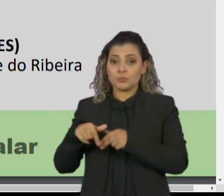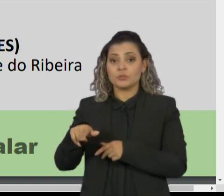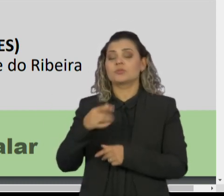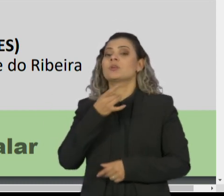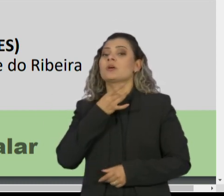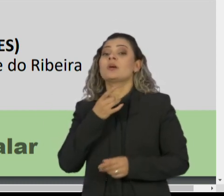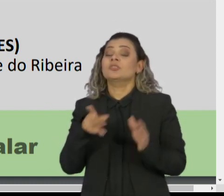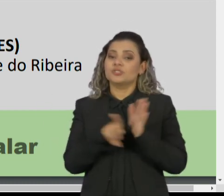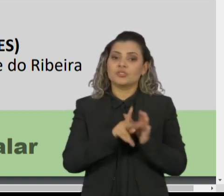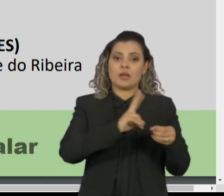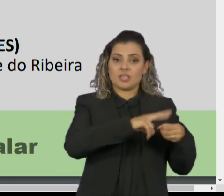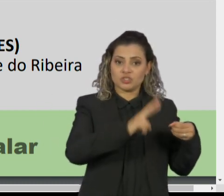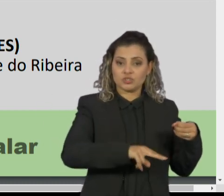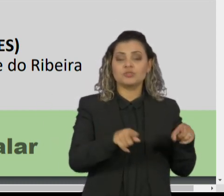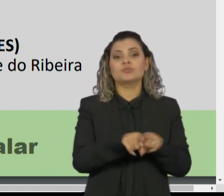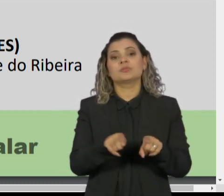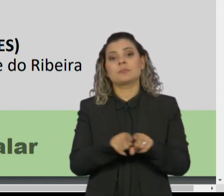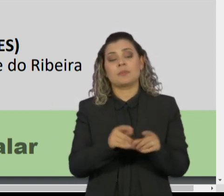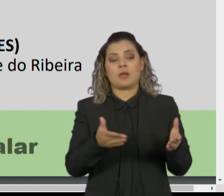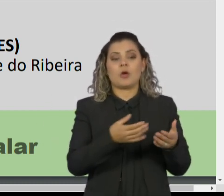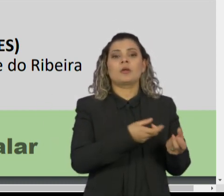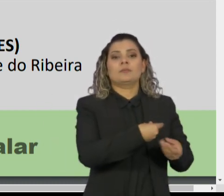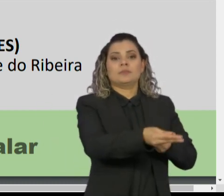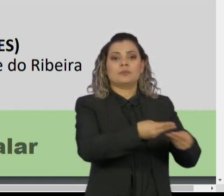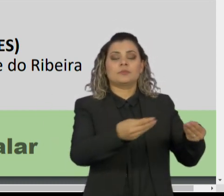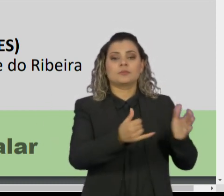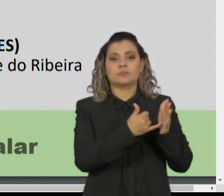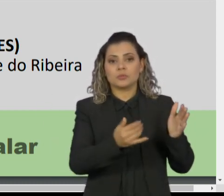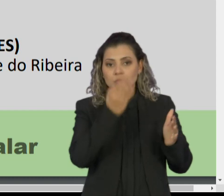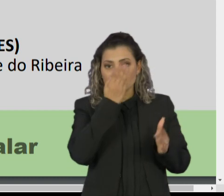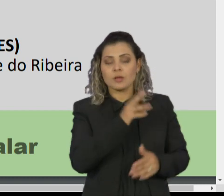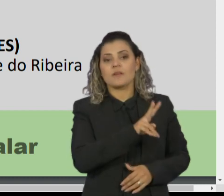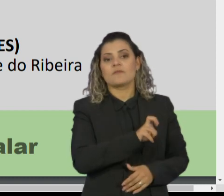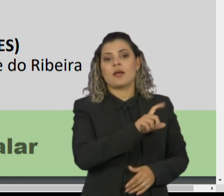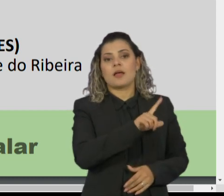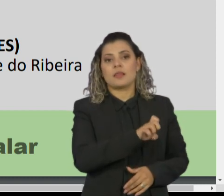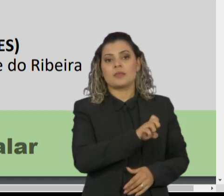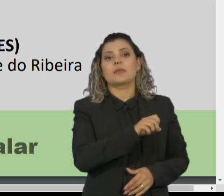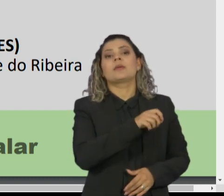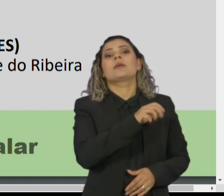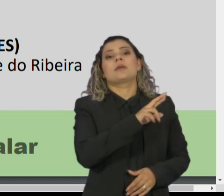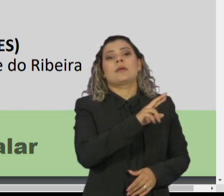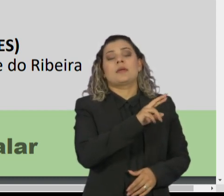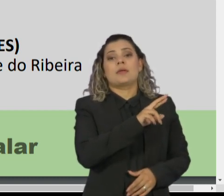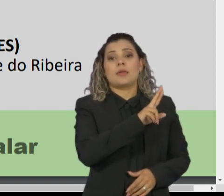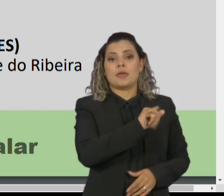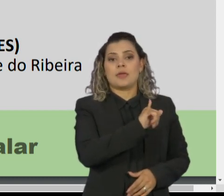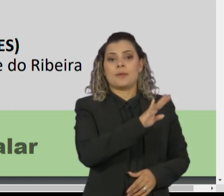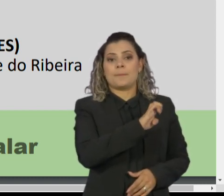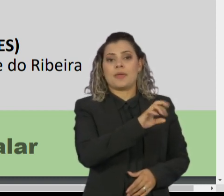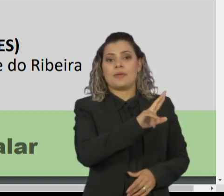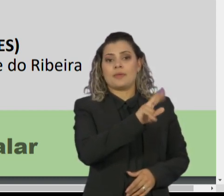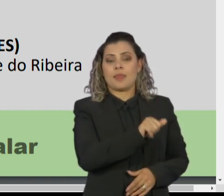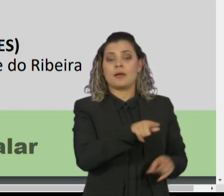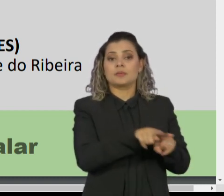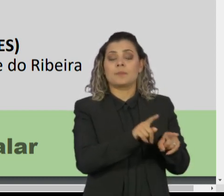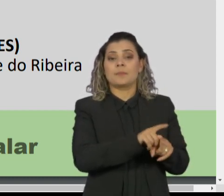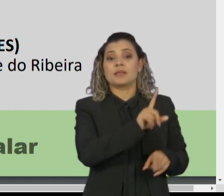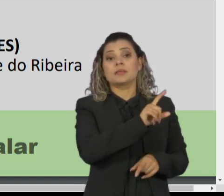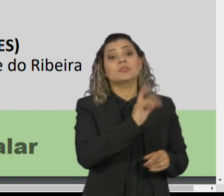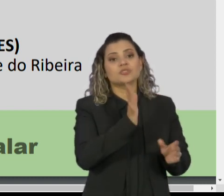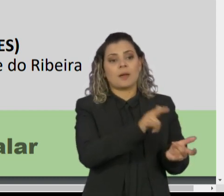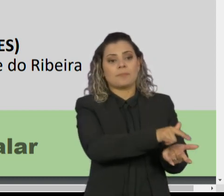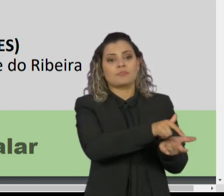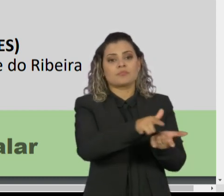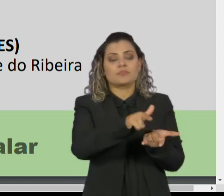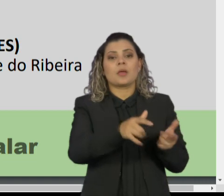e agora mais 10 leitos no Hospital Regional Vale do Ribeira, em Pariquera-Açu, um aumento de 100% da capacidade